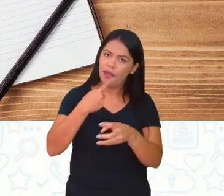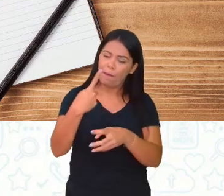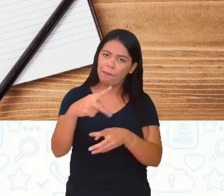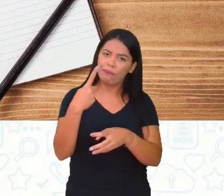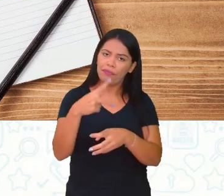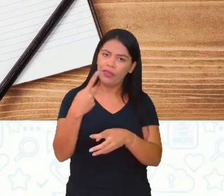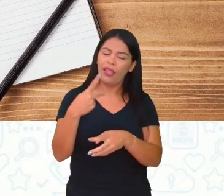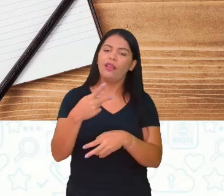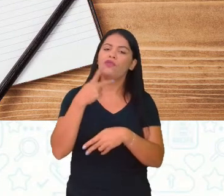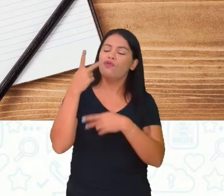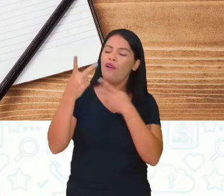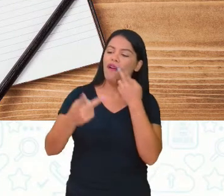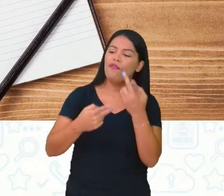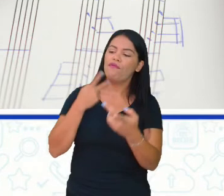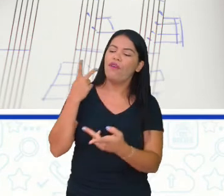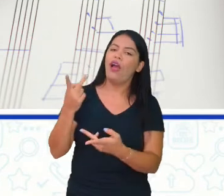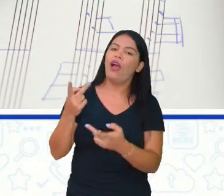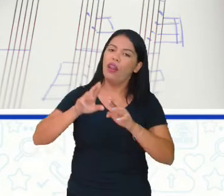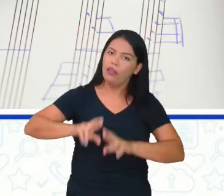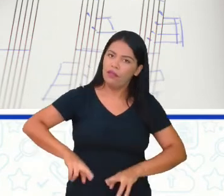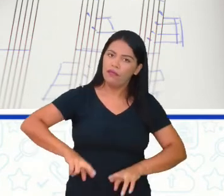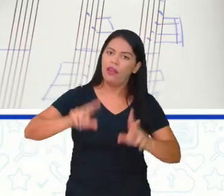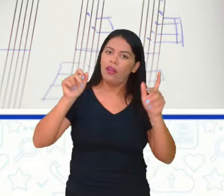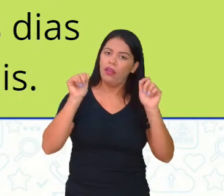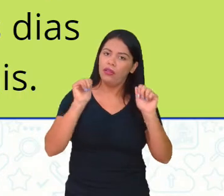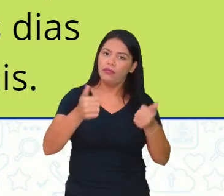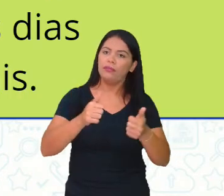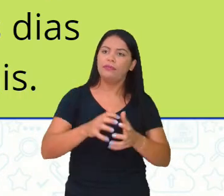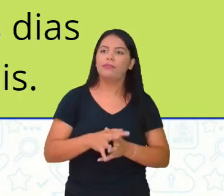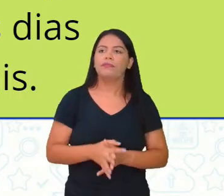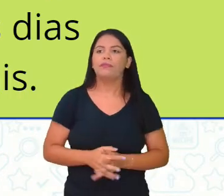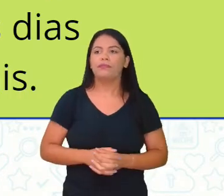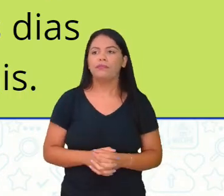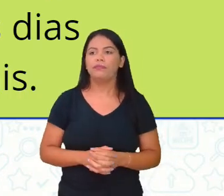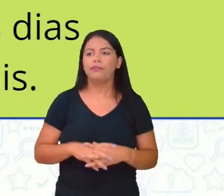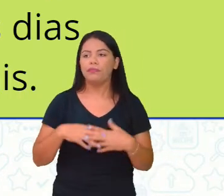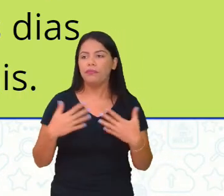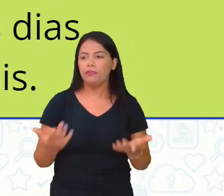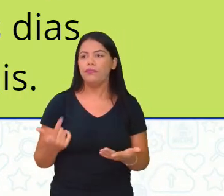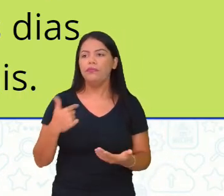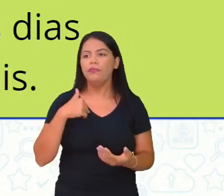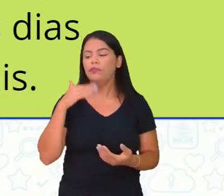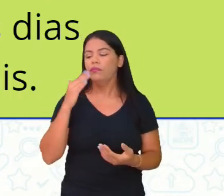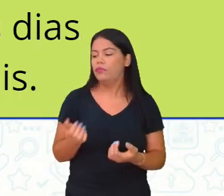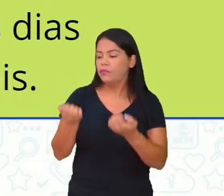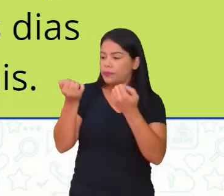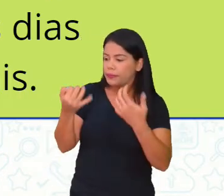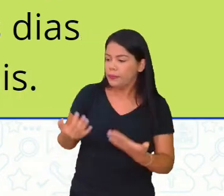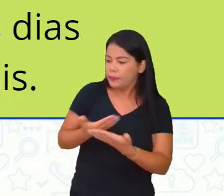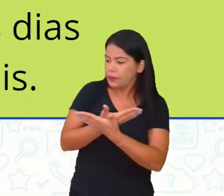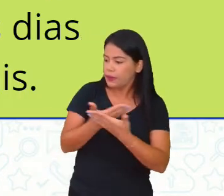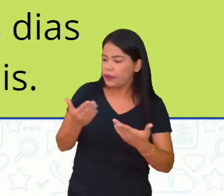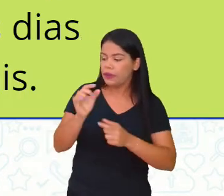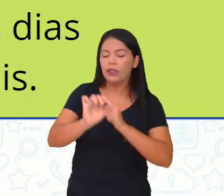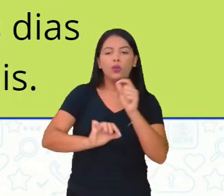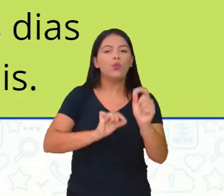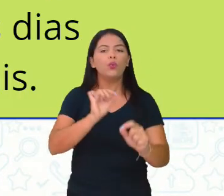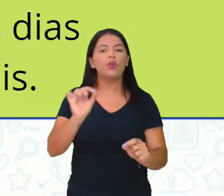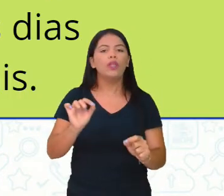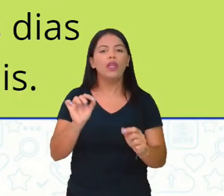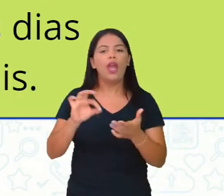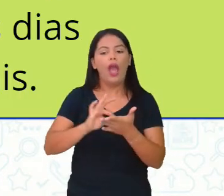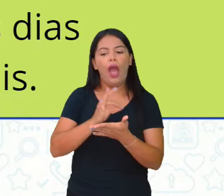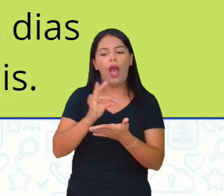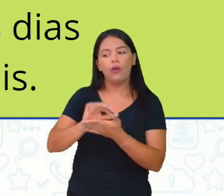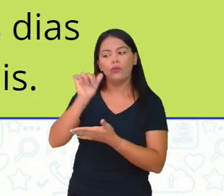discursos de vocês de forma bem diferente, não é? Então, eu já falei aí a autora,